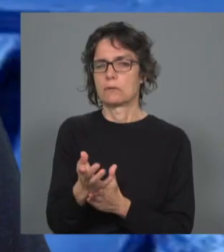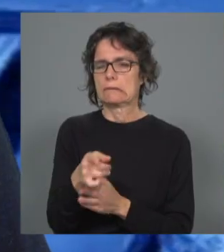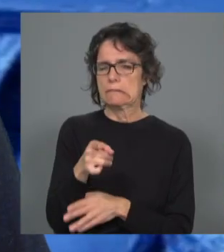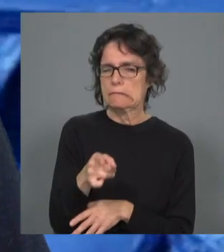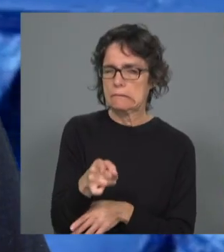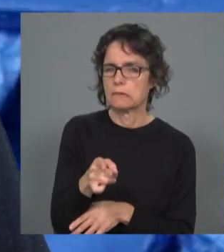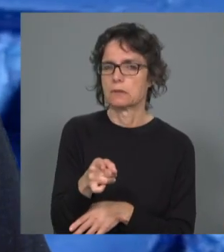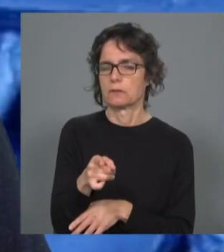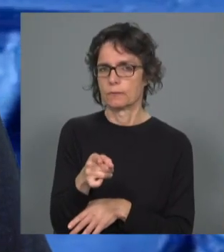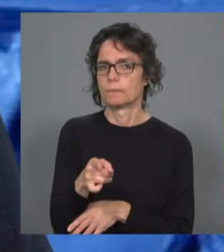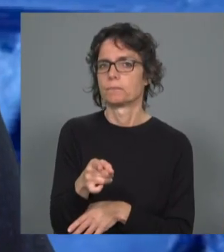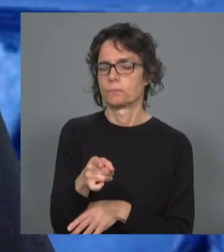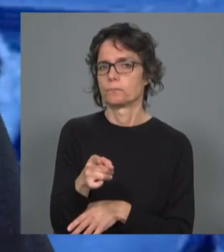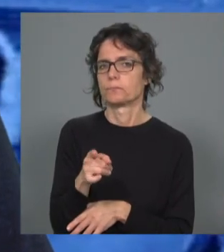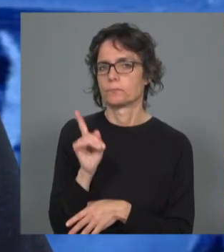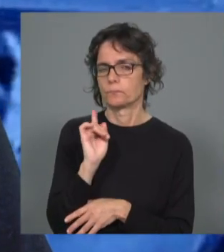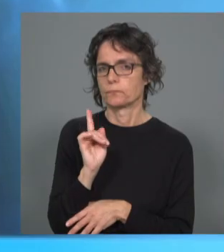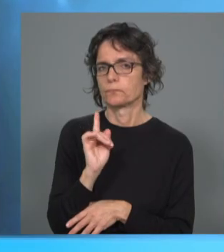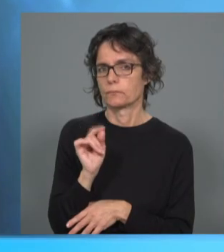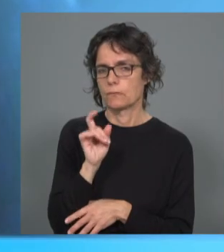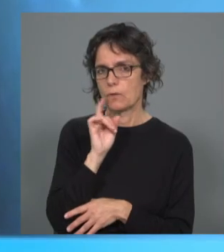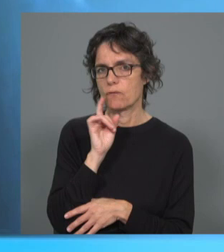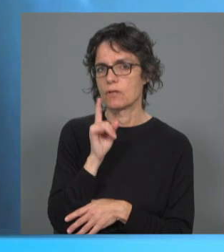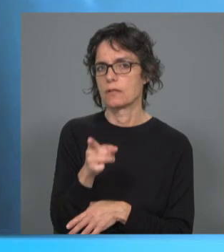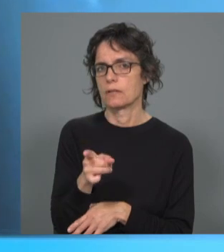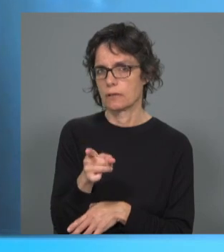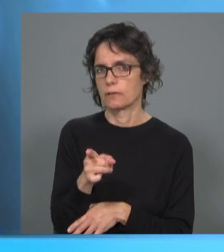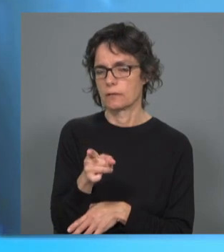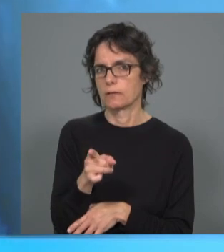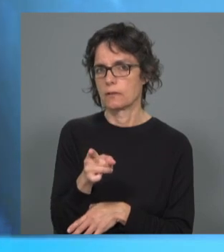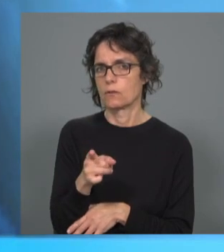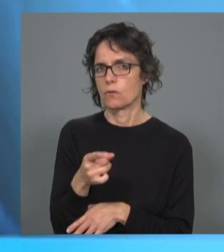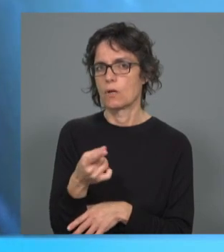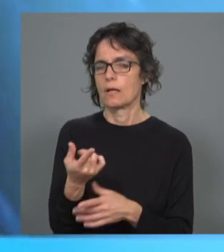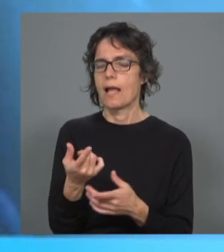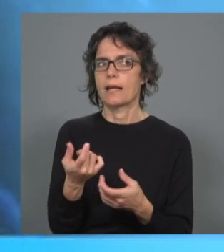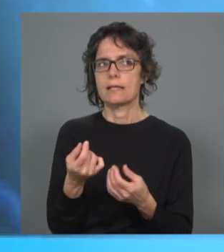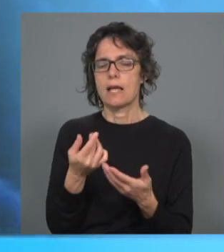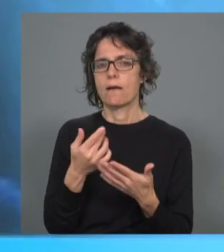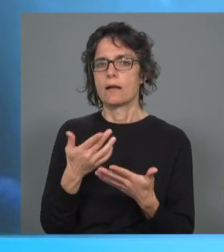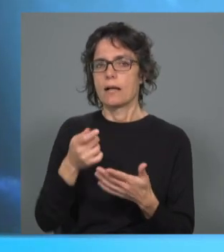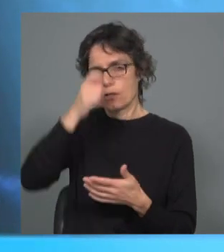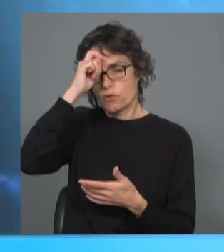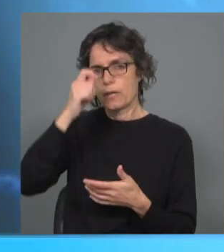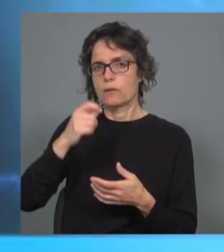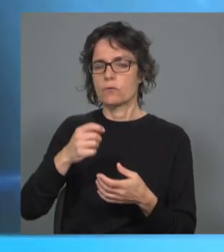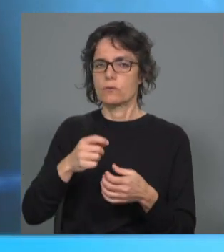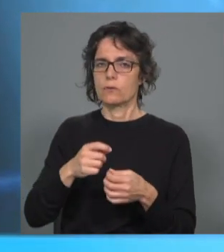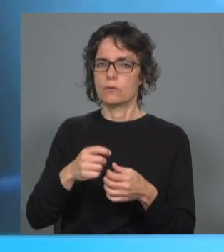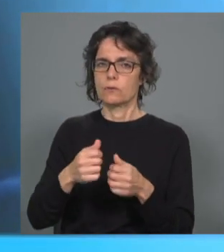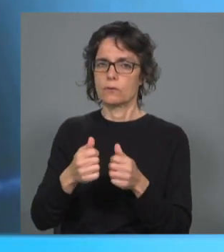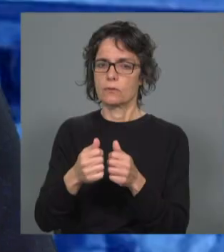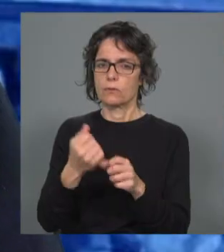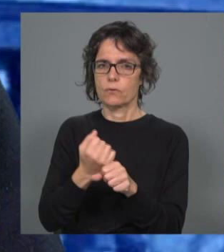há caminho a fazer no que toca a esta capacidade de desligar, de respeito pela privacidade e da vida familiar da